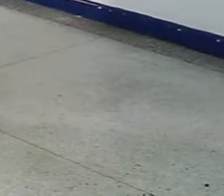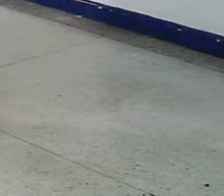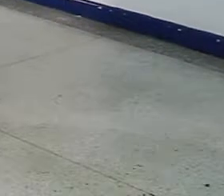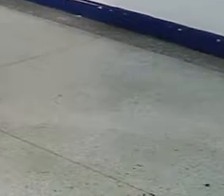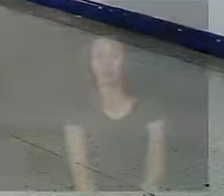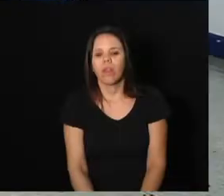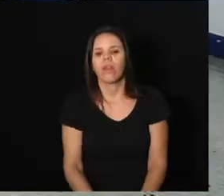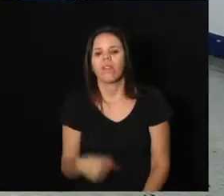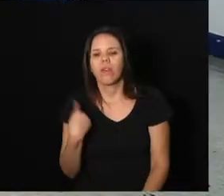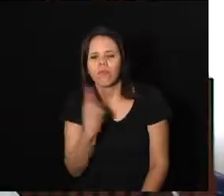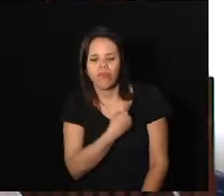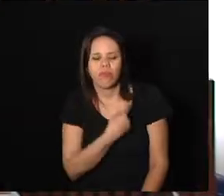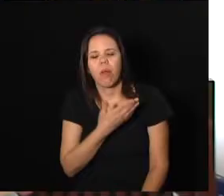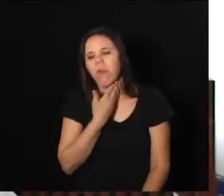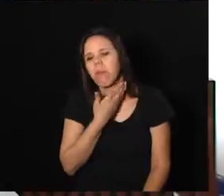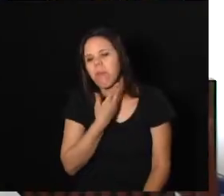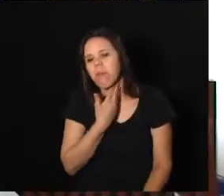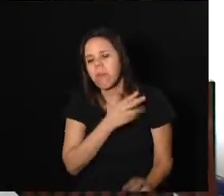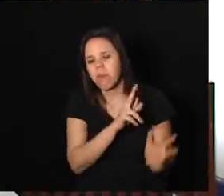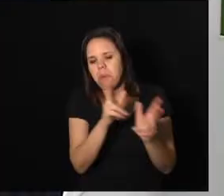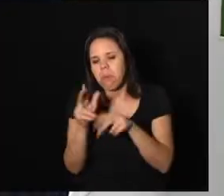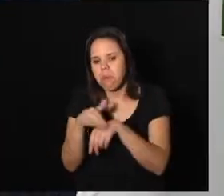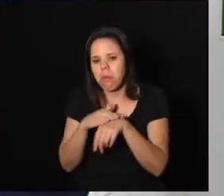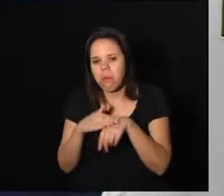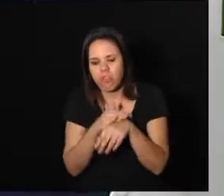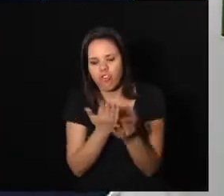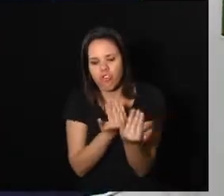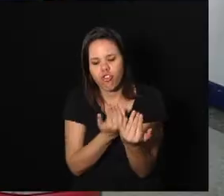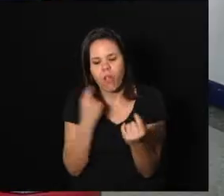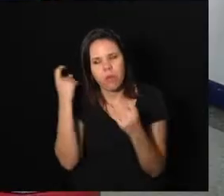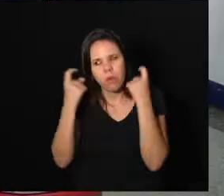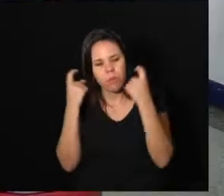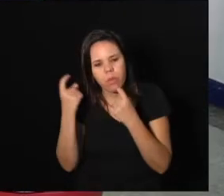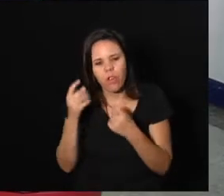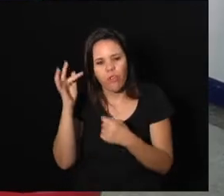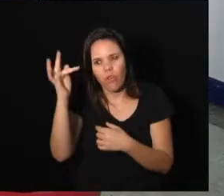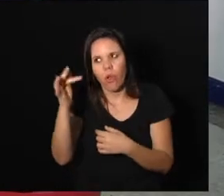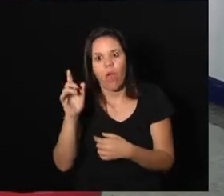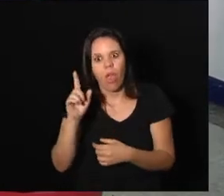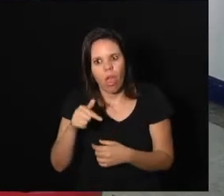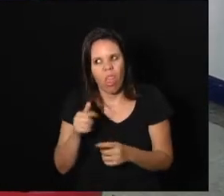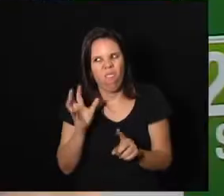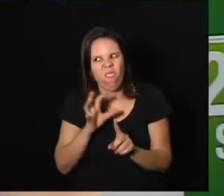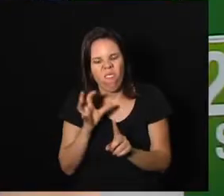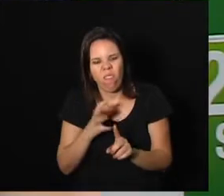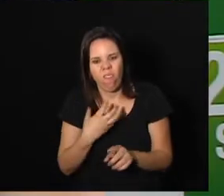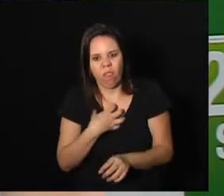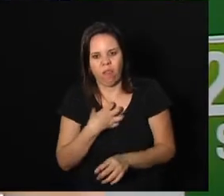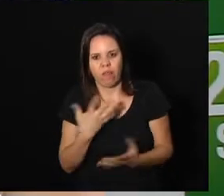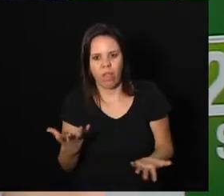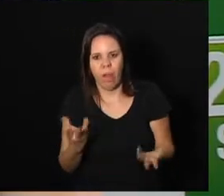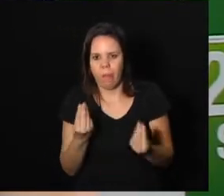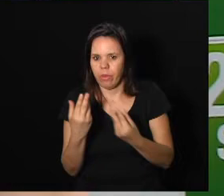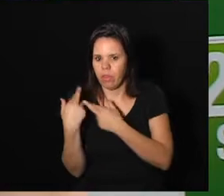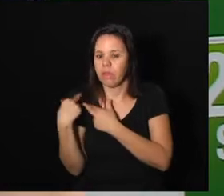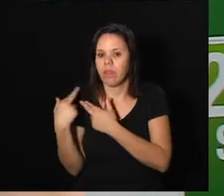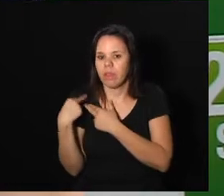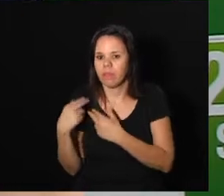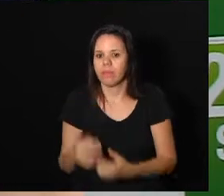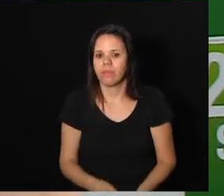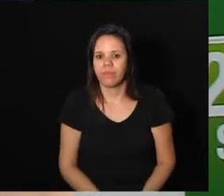Na roda de conversa, jovens preocupados com o futuro. É uma baita pressão. É muita responsabilidade, eu